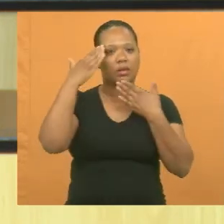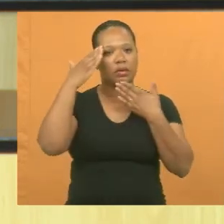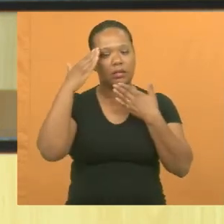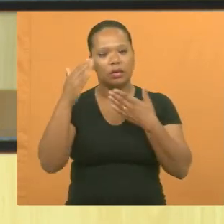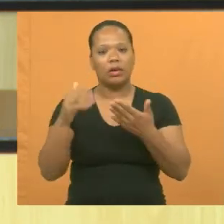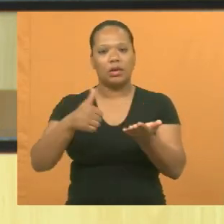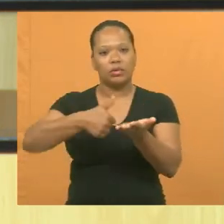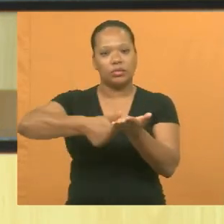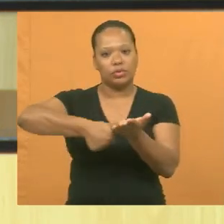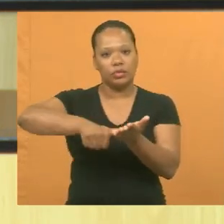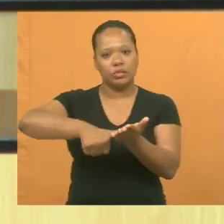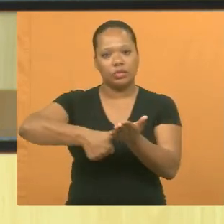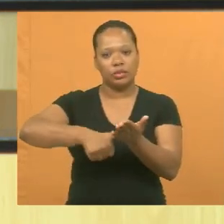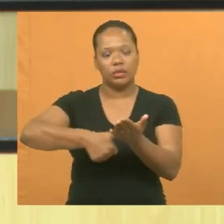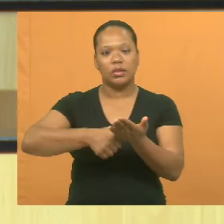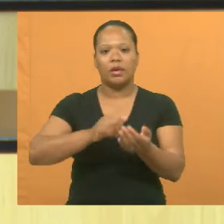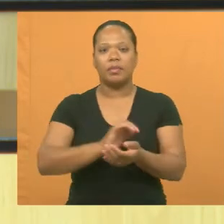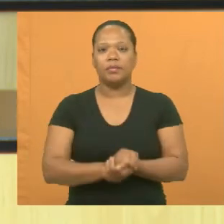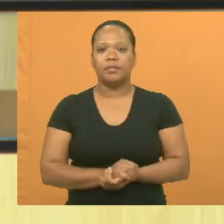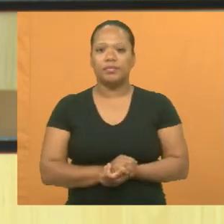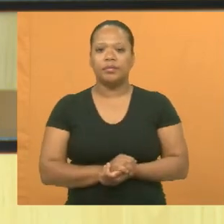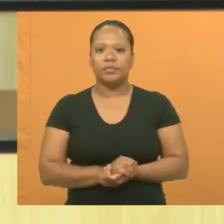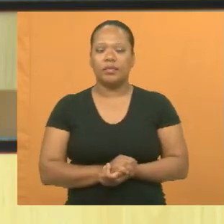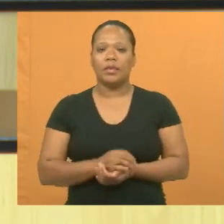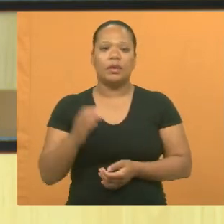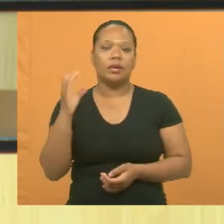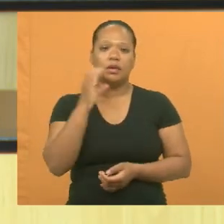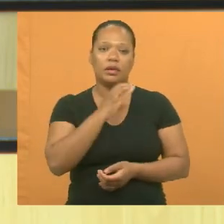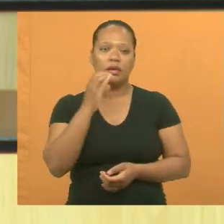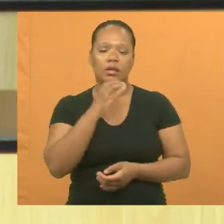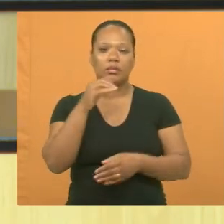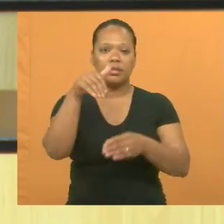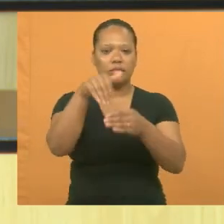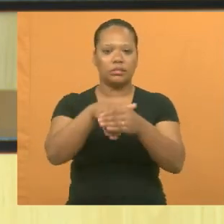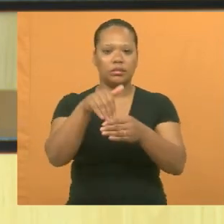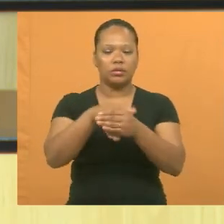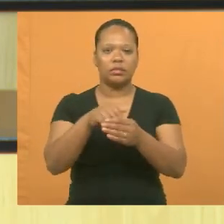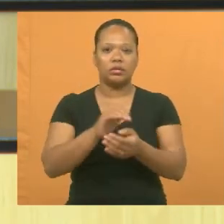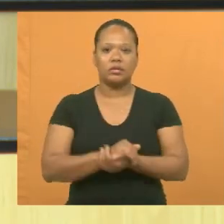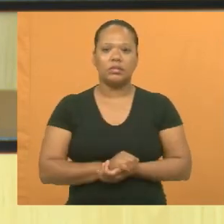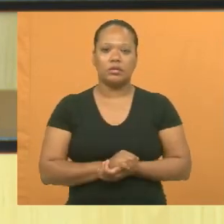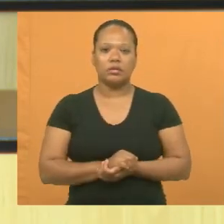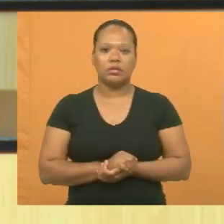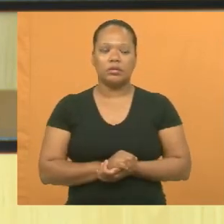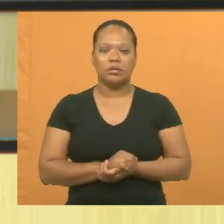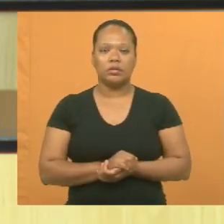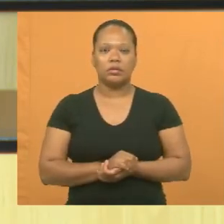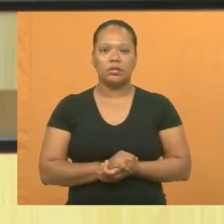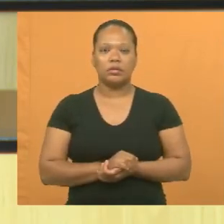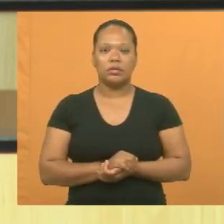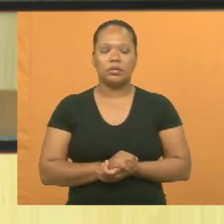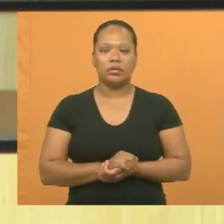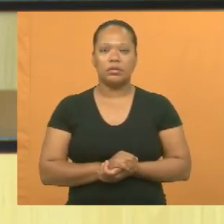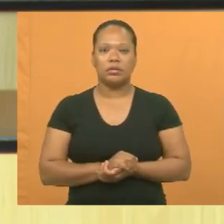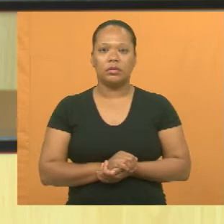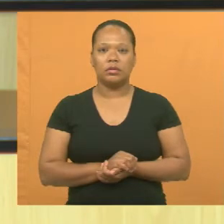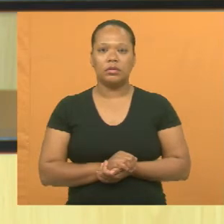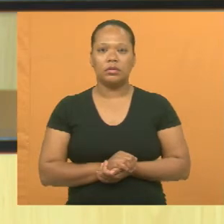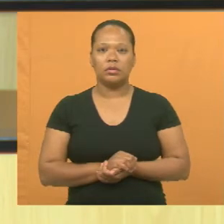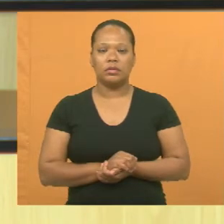cadastro digital, idealizado para agilizar o processo eleitoral e dar mais eficiência ao